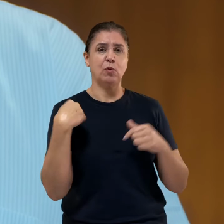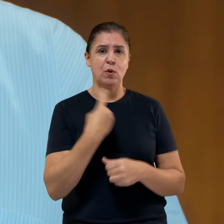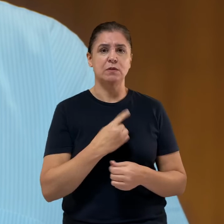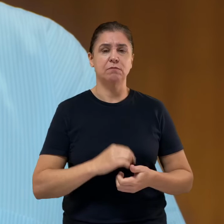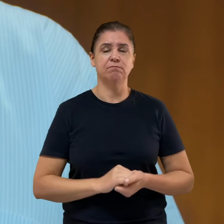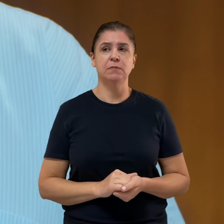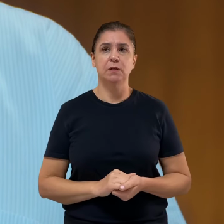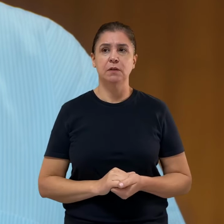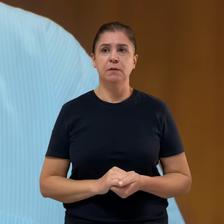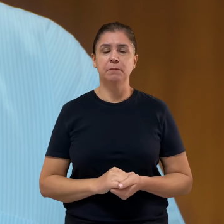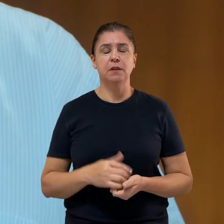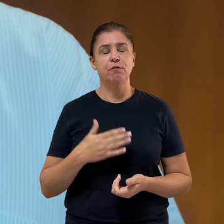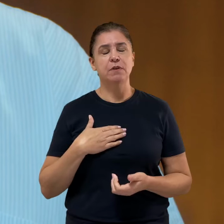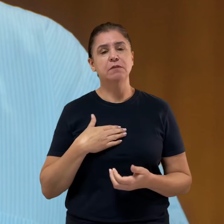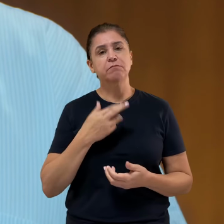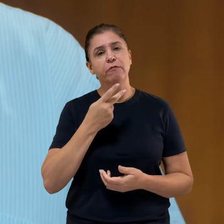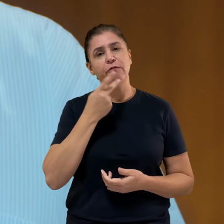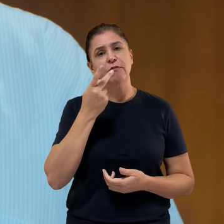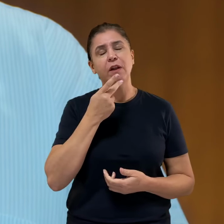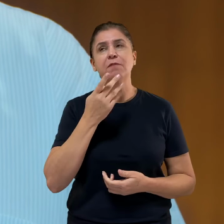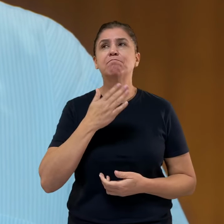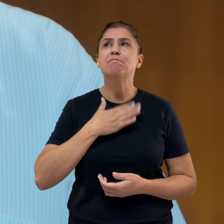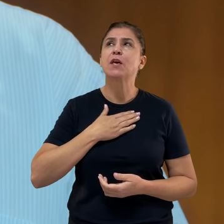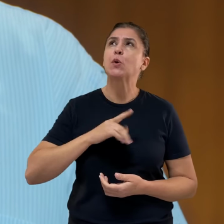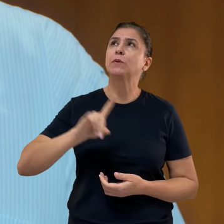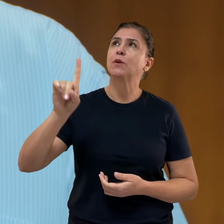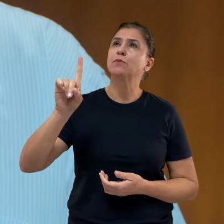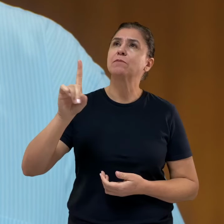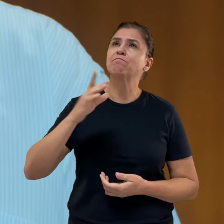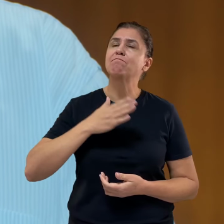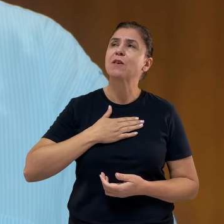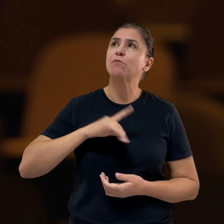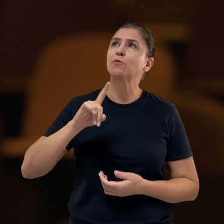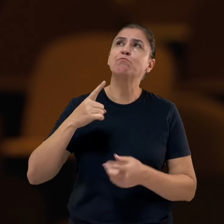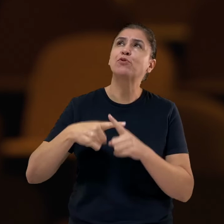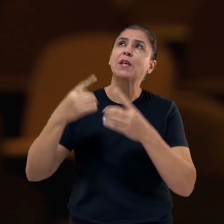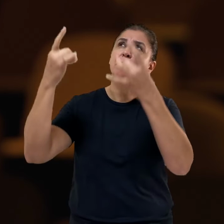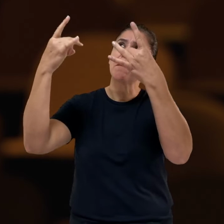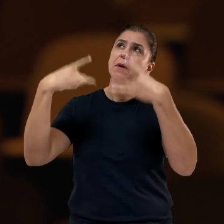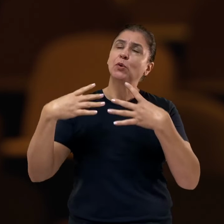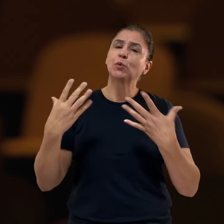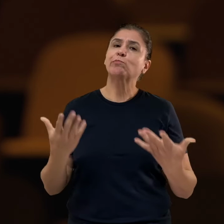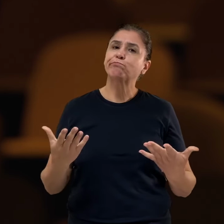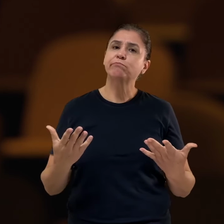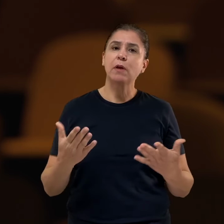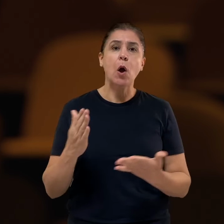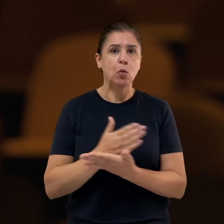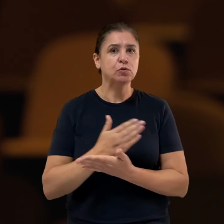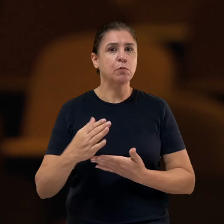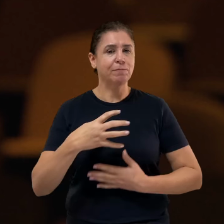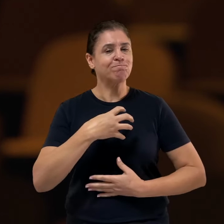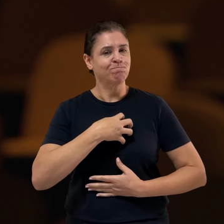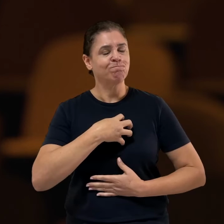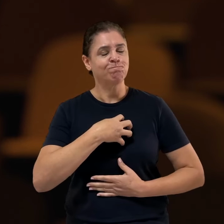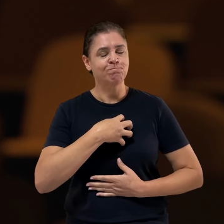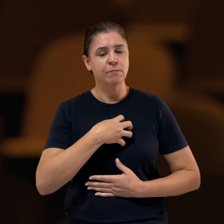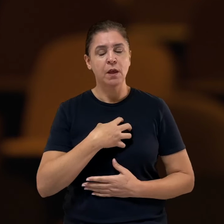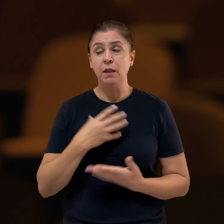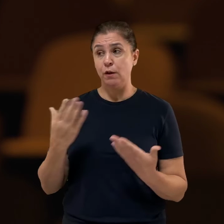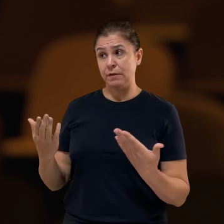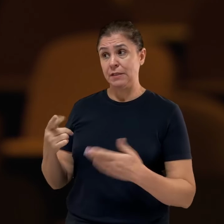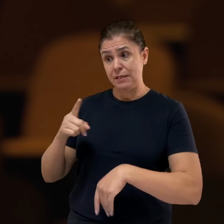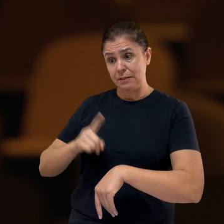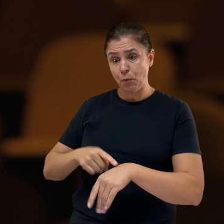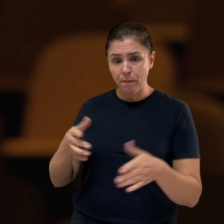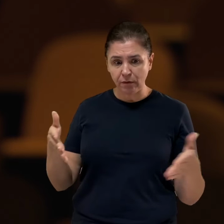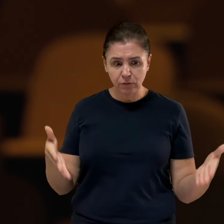É talvez repetir a frase de Jesus Cristo, meu Deus, meu Deus, porque me abandonou. Padre Maurício, e por isso que talvez esse espaço aqui que